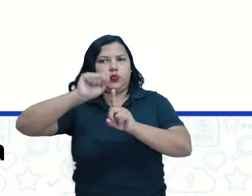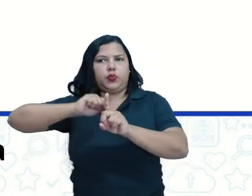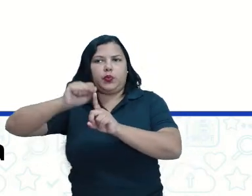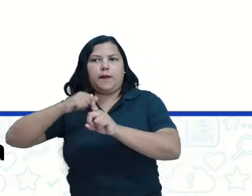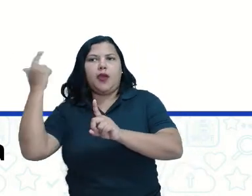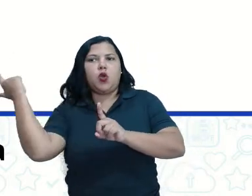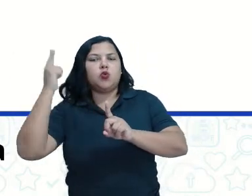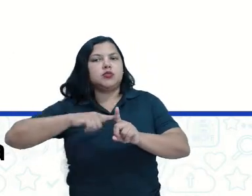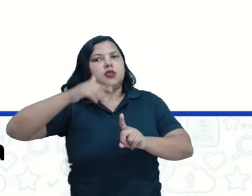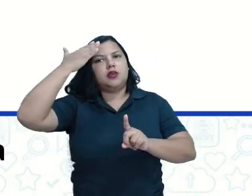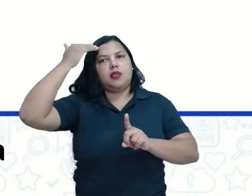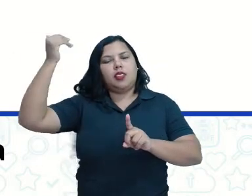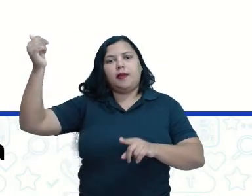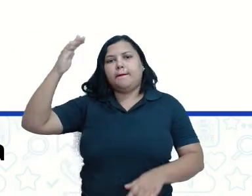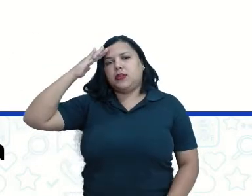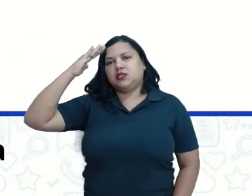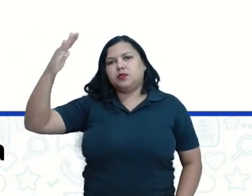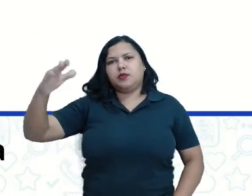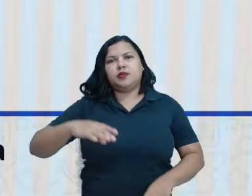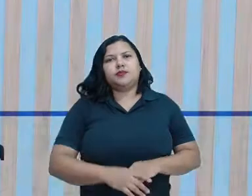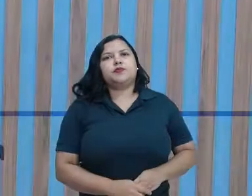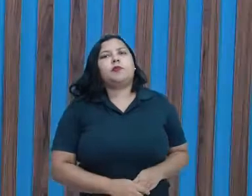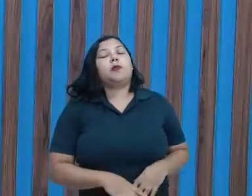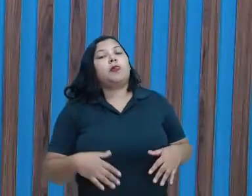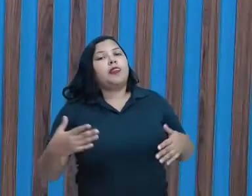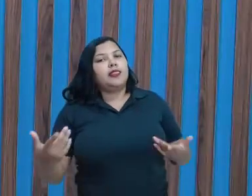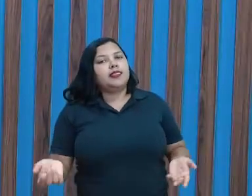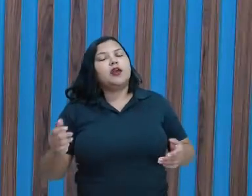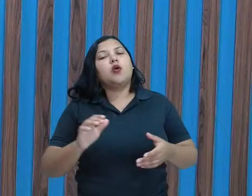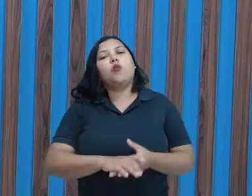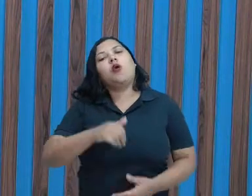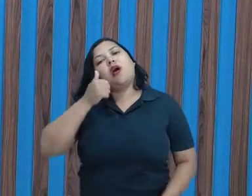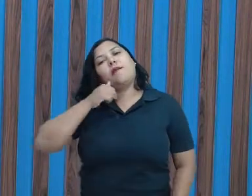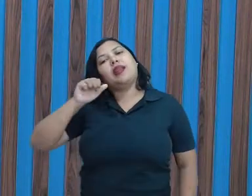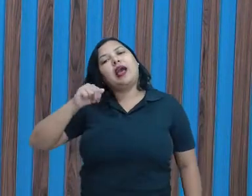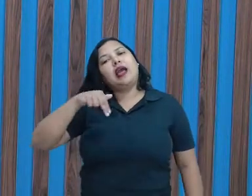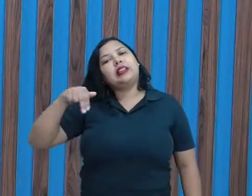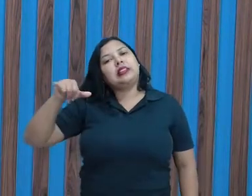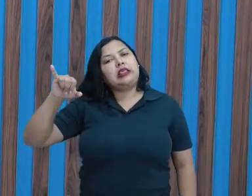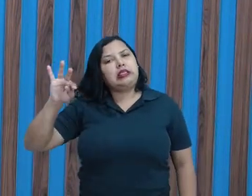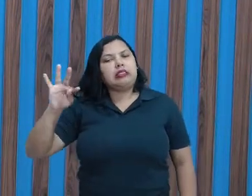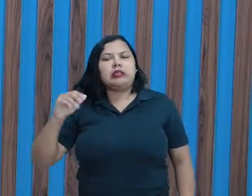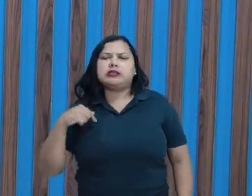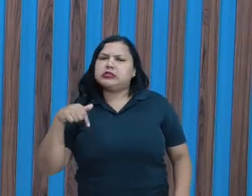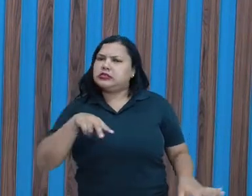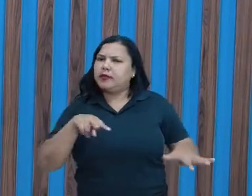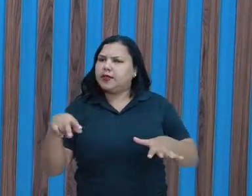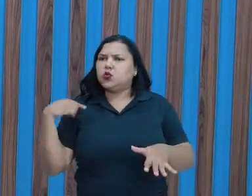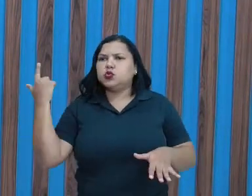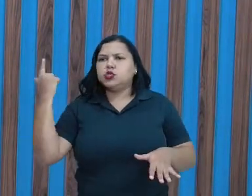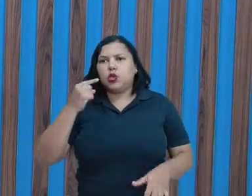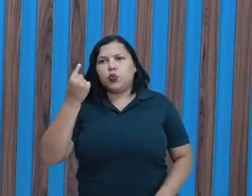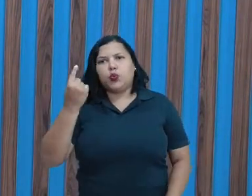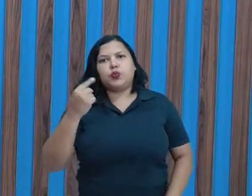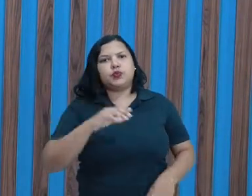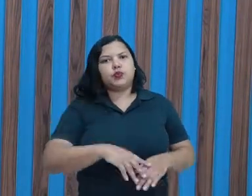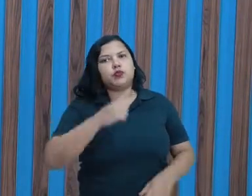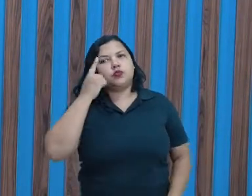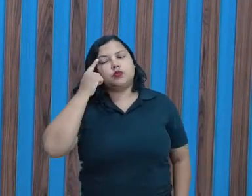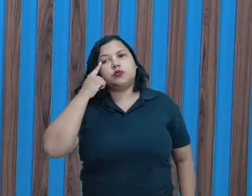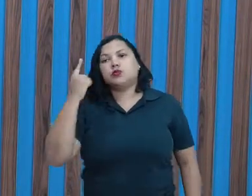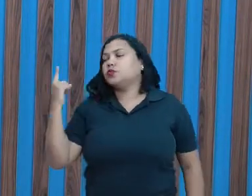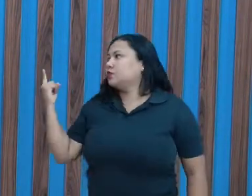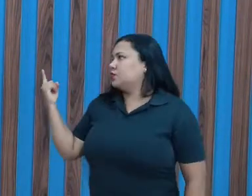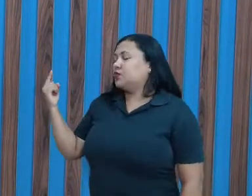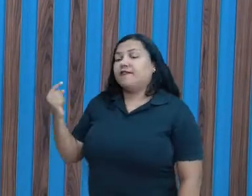aí. Inclusive, Anitta, essa semana, esses dias aí, chegou no top 1 também. É, e essa aqui, ó, apenas 21 dias, número 3, pessoal.